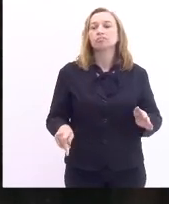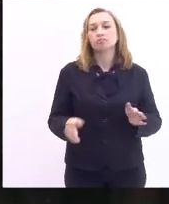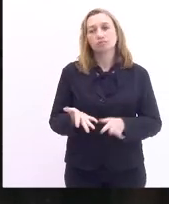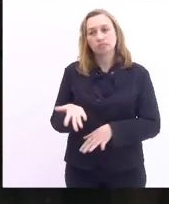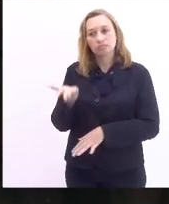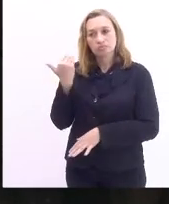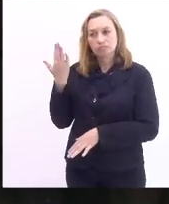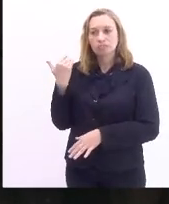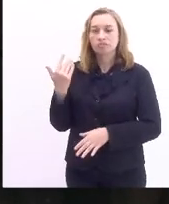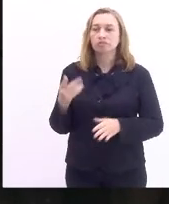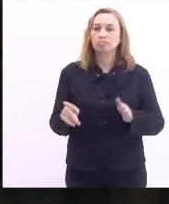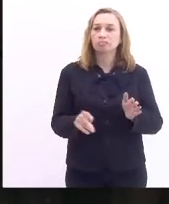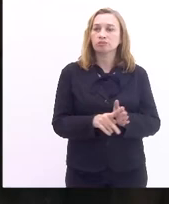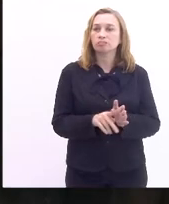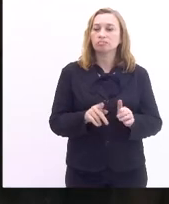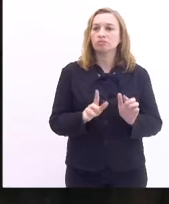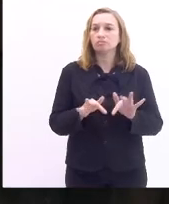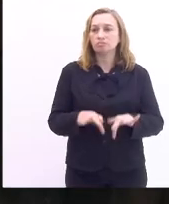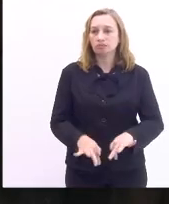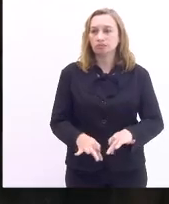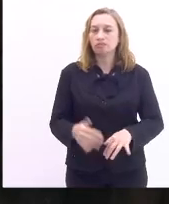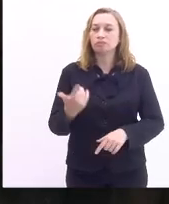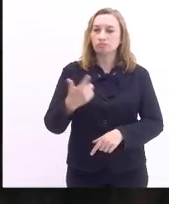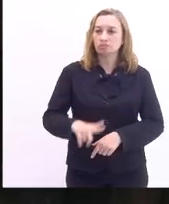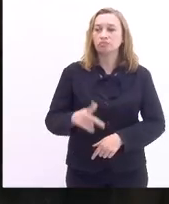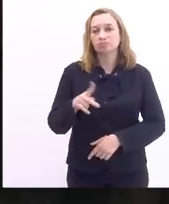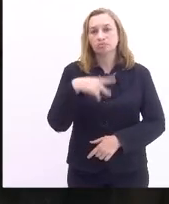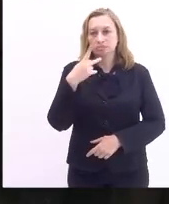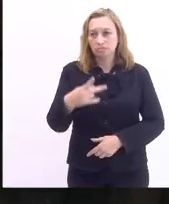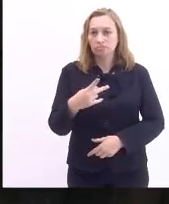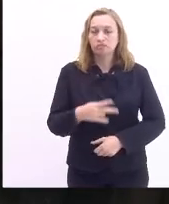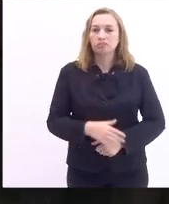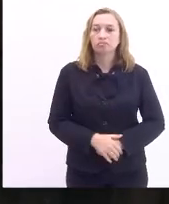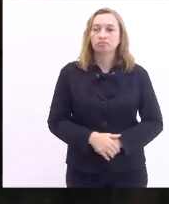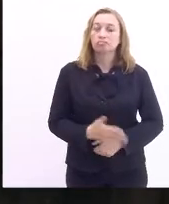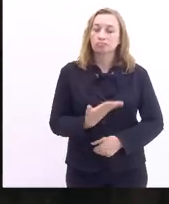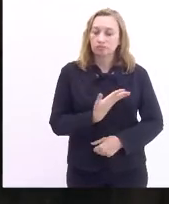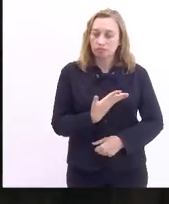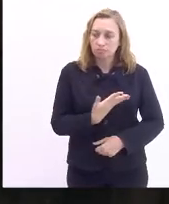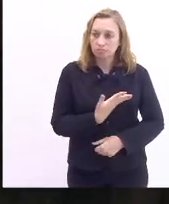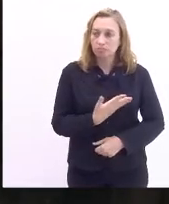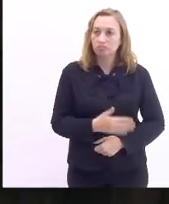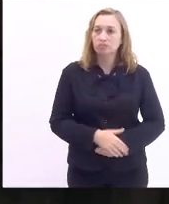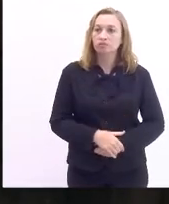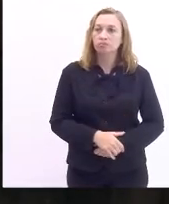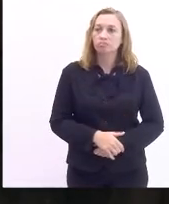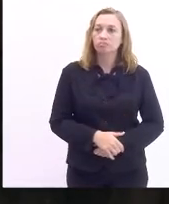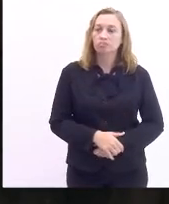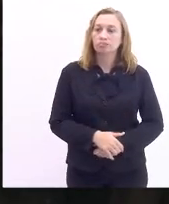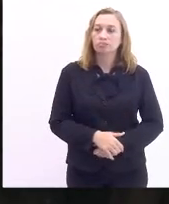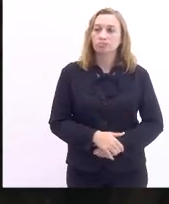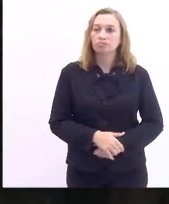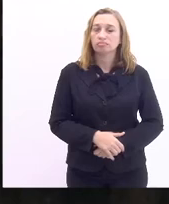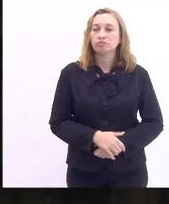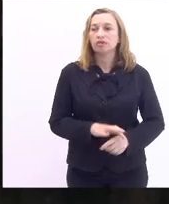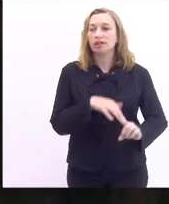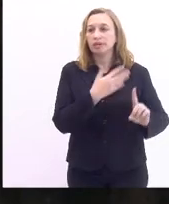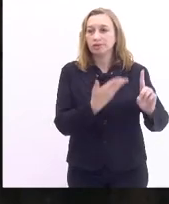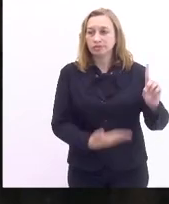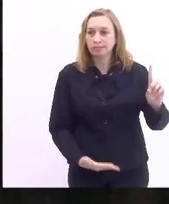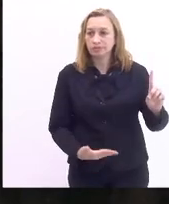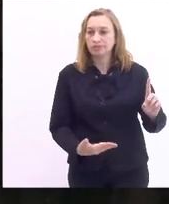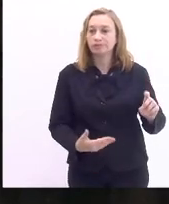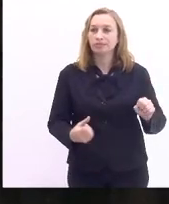para trás e isso é ruim de novo dizendo aos companheiros a nossa homenagem a um dos